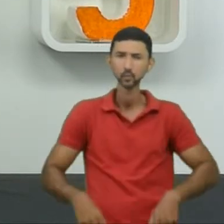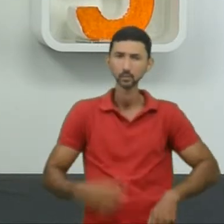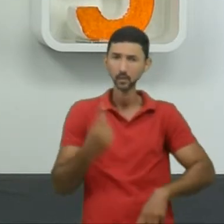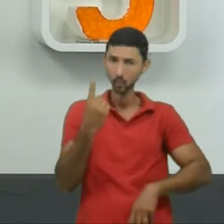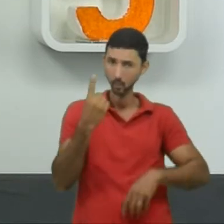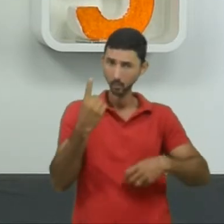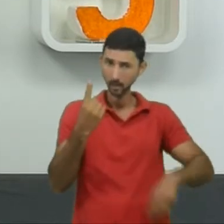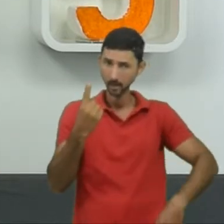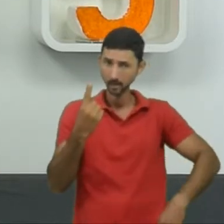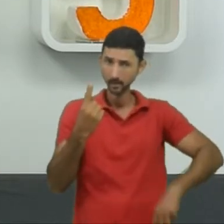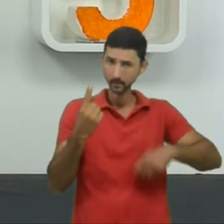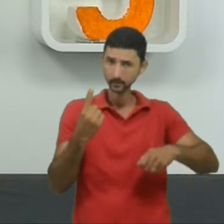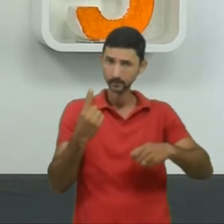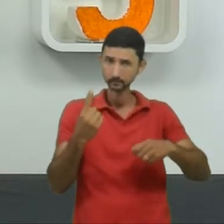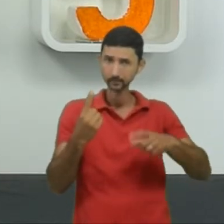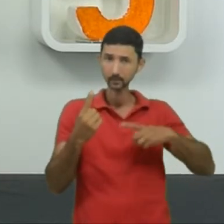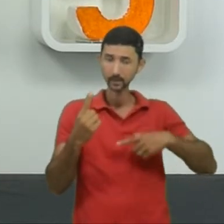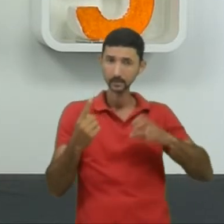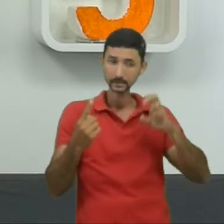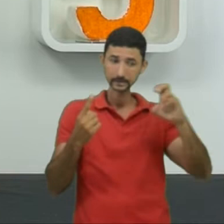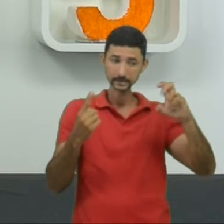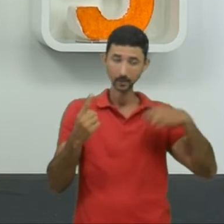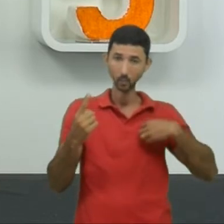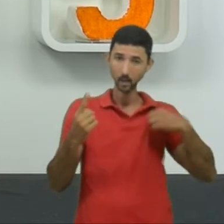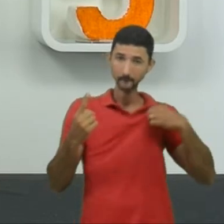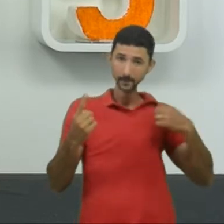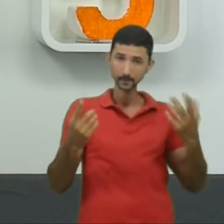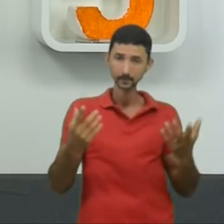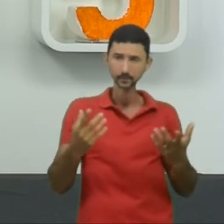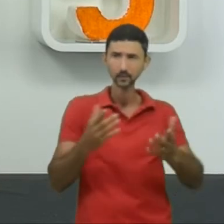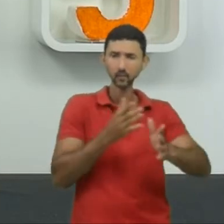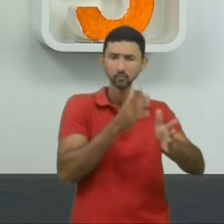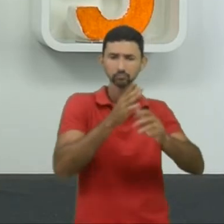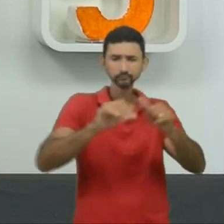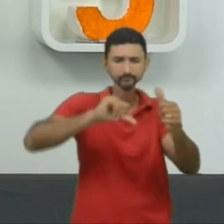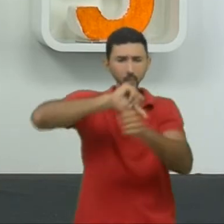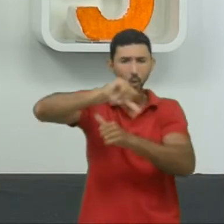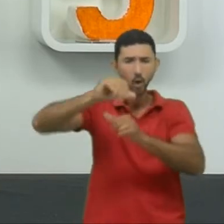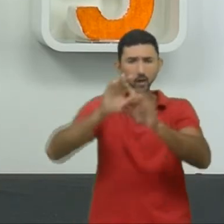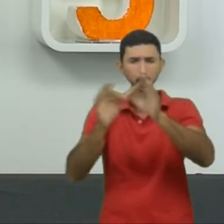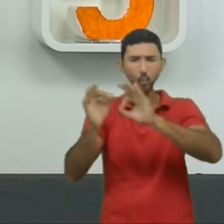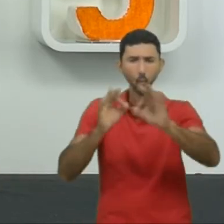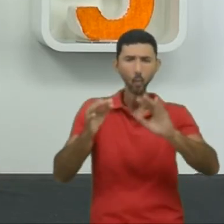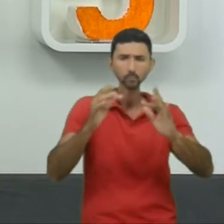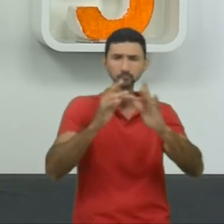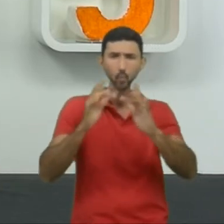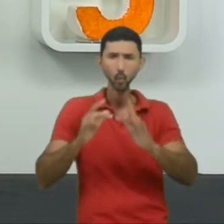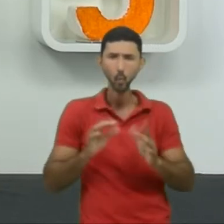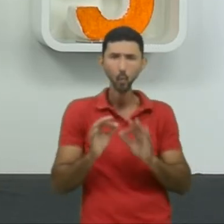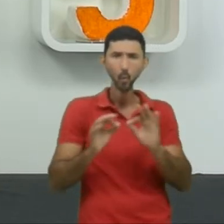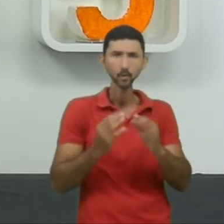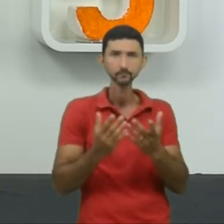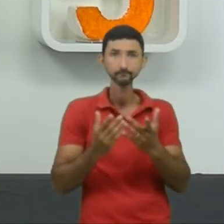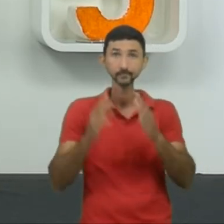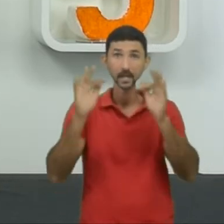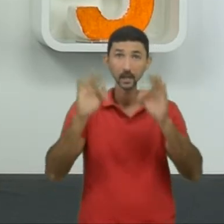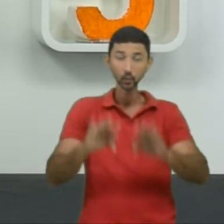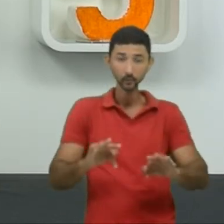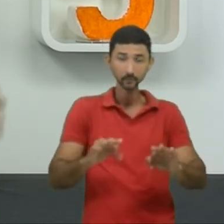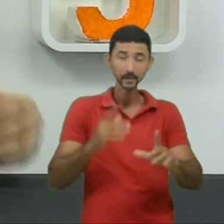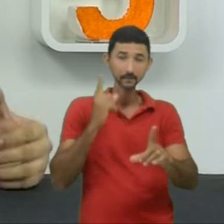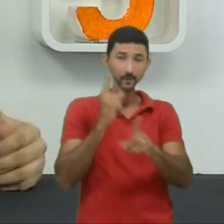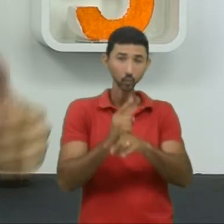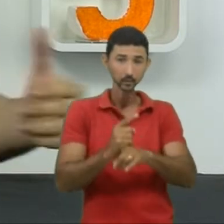ter 5 camisas à disposição. E aí eu vou fazendo a variação. Ao final, eu posso encontrar o